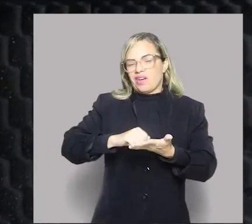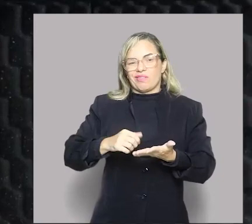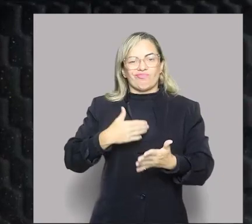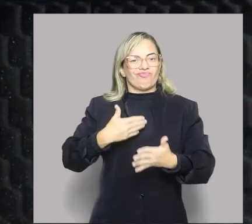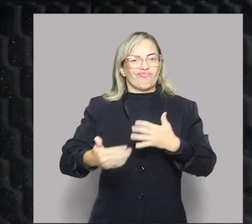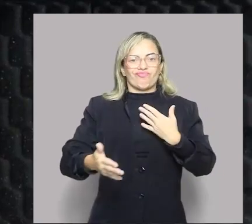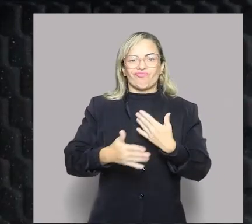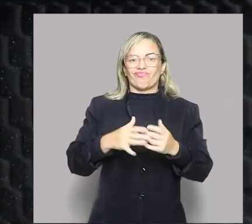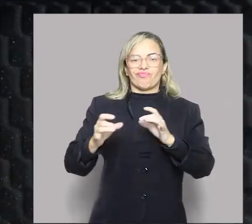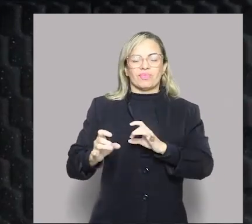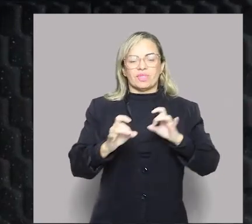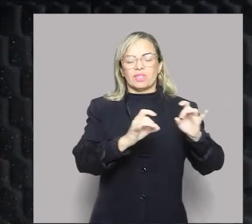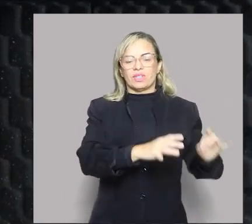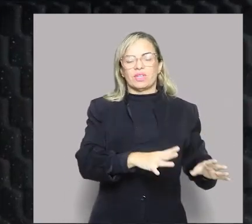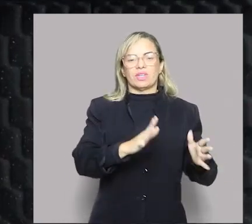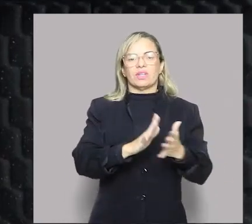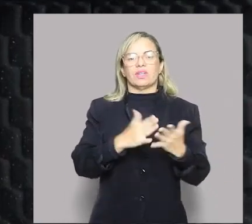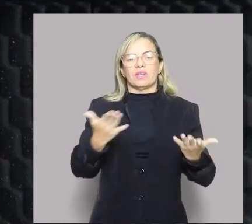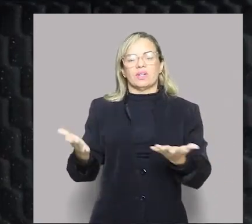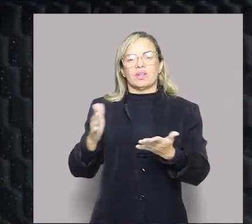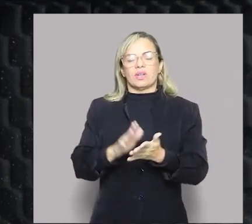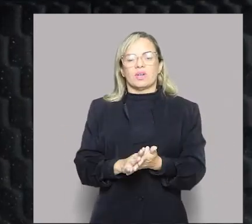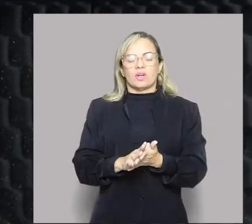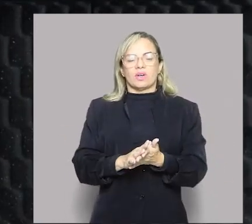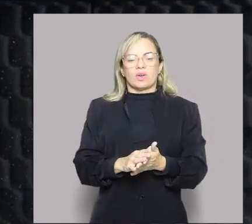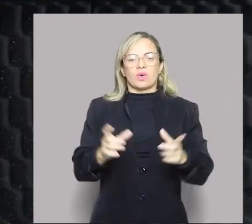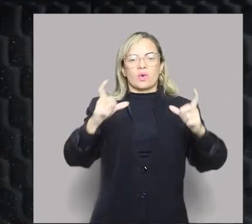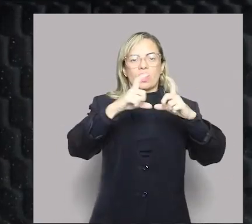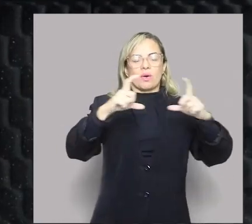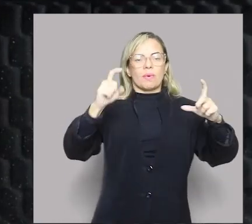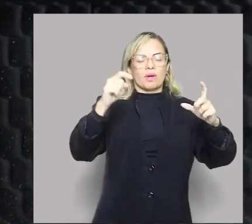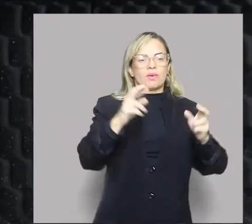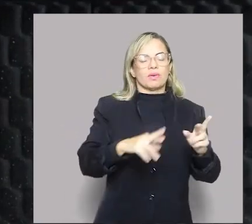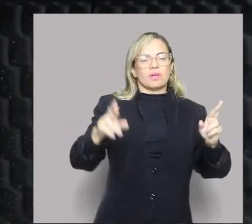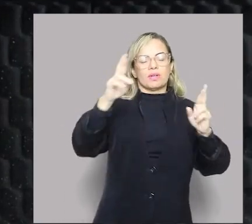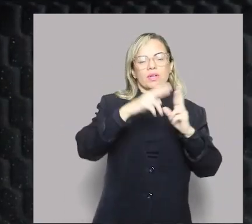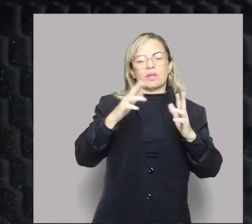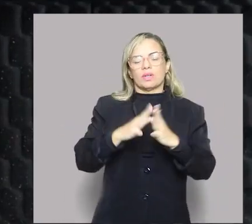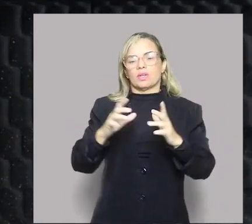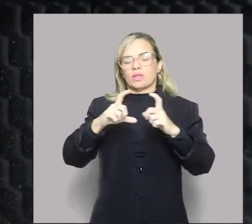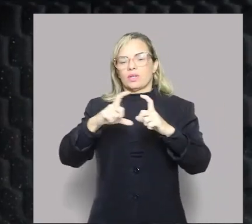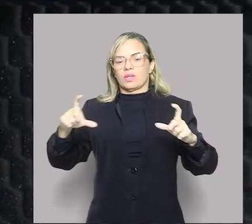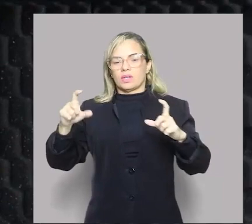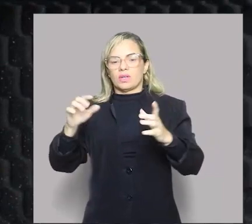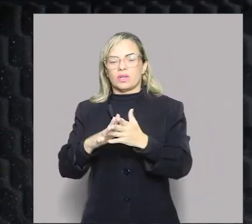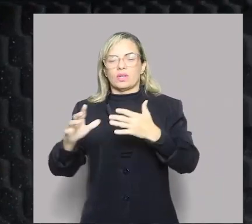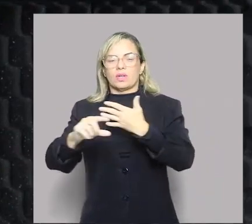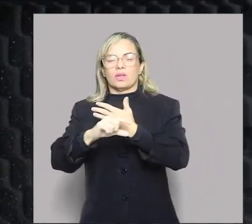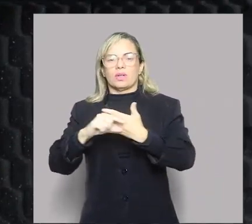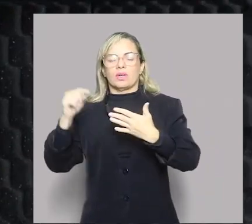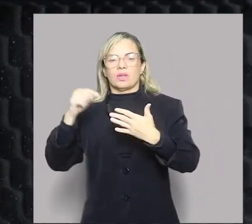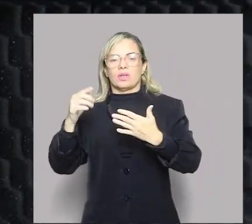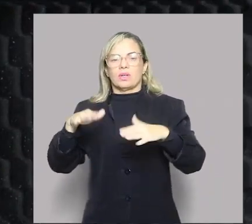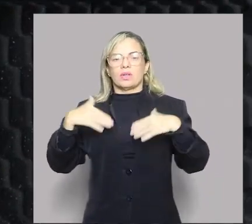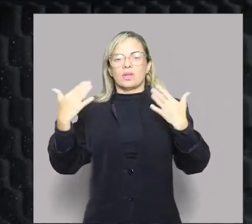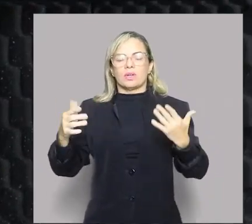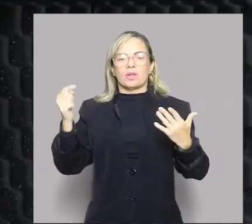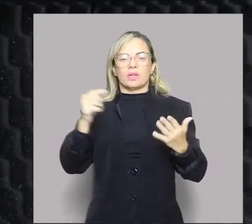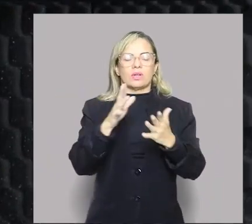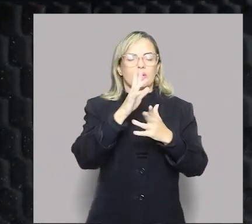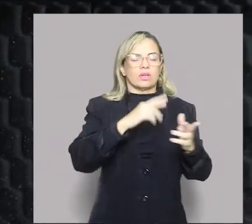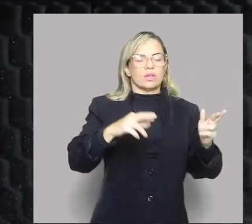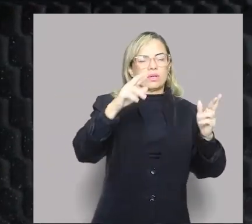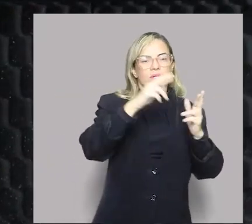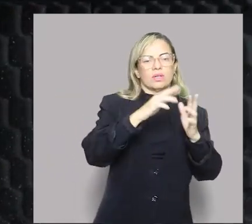qual parágrafo eu vou fazer a referenciação e a legitimação? Preferencialmente, você opta por fazer